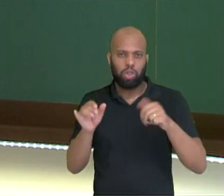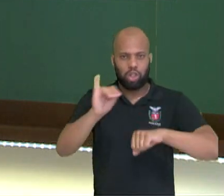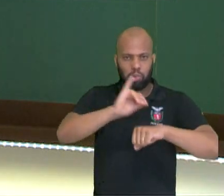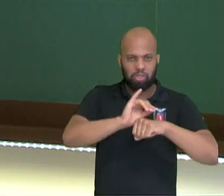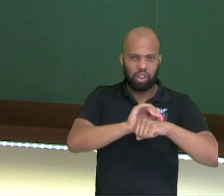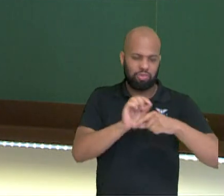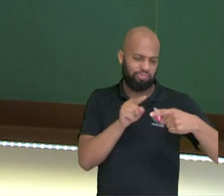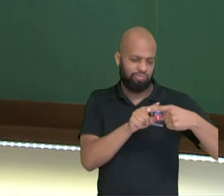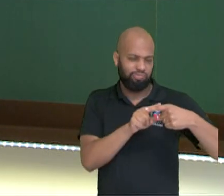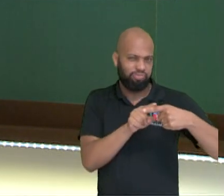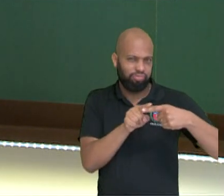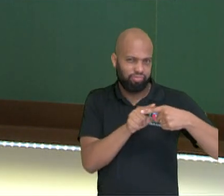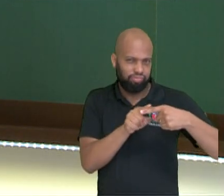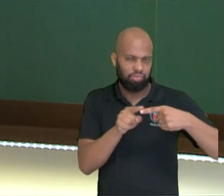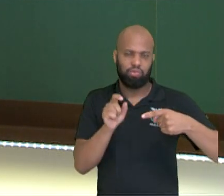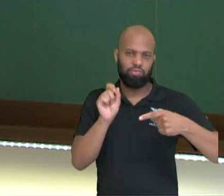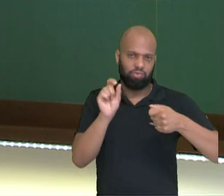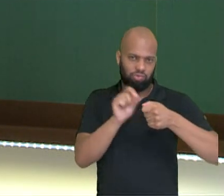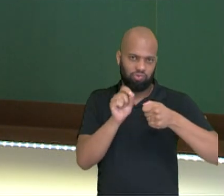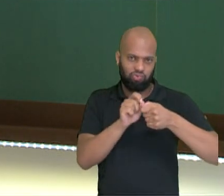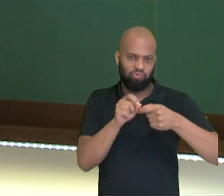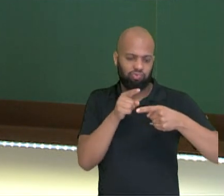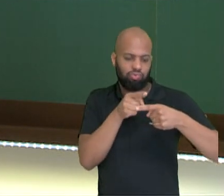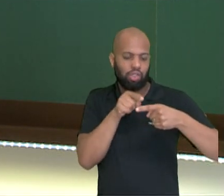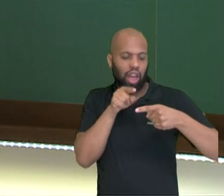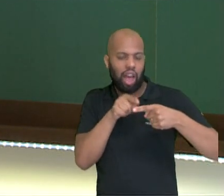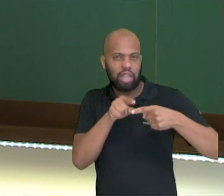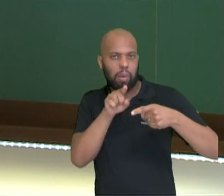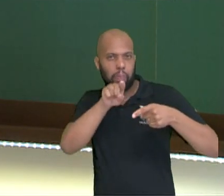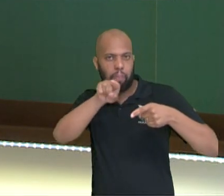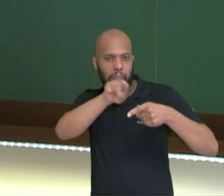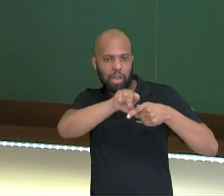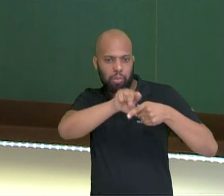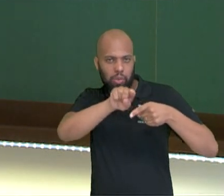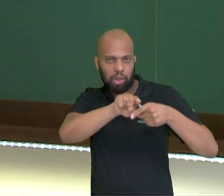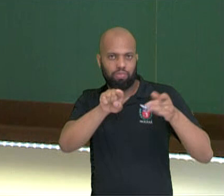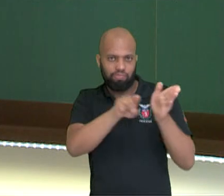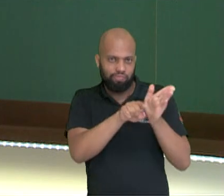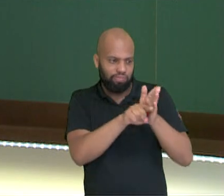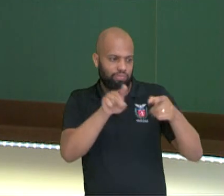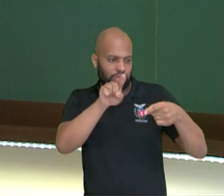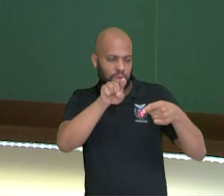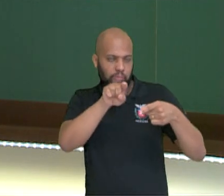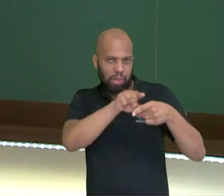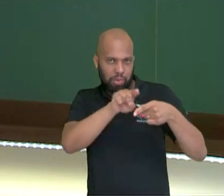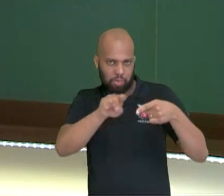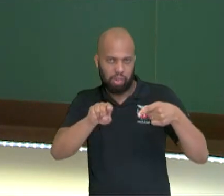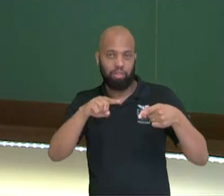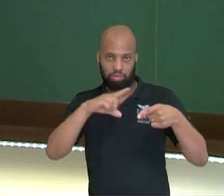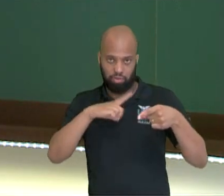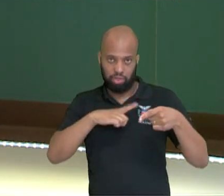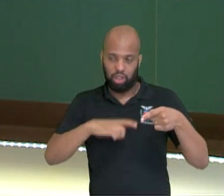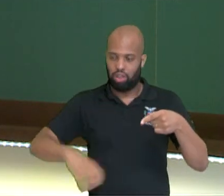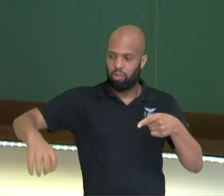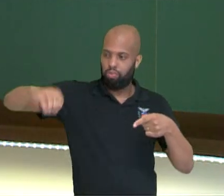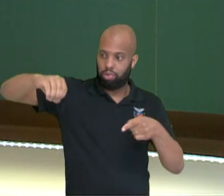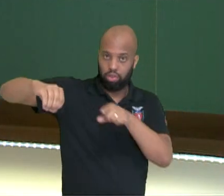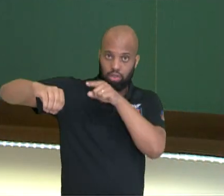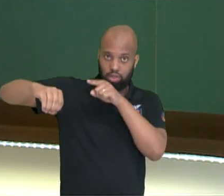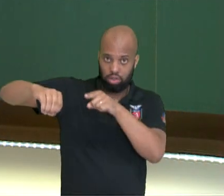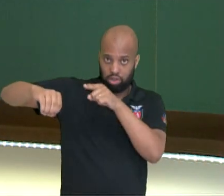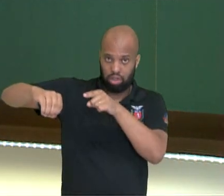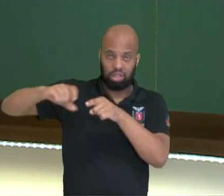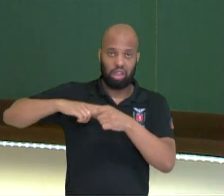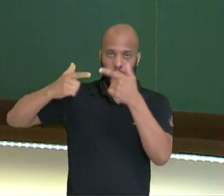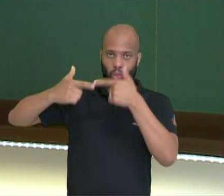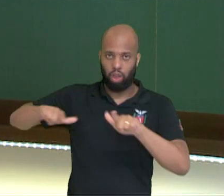eletroscópio. Porém, há uma separação de cargas, porque como esse material é metálico, as cargas podem fluir por esse material, se conduzem com